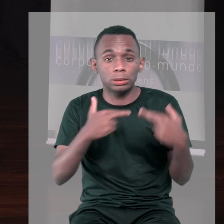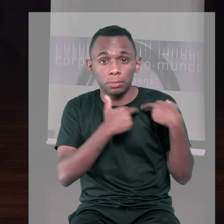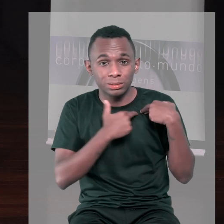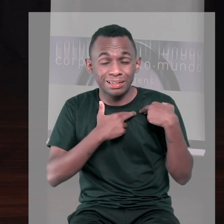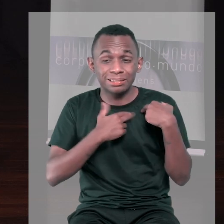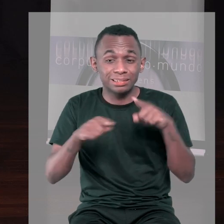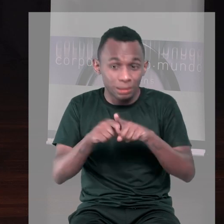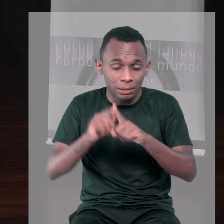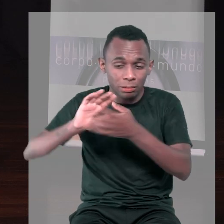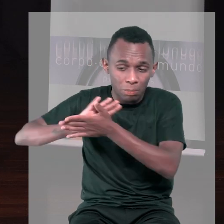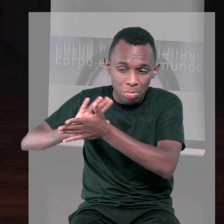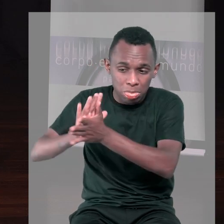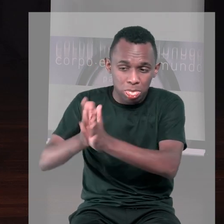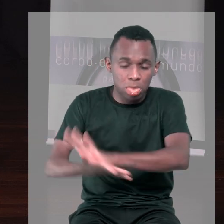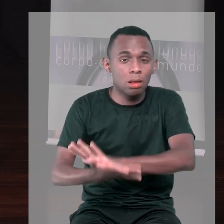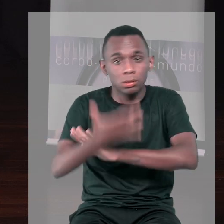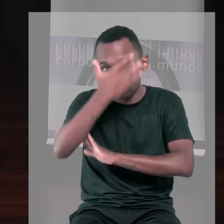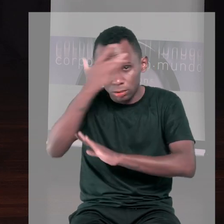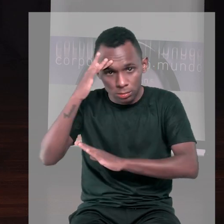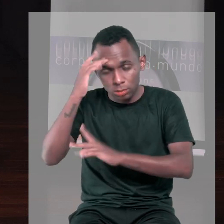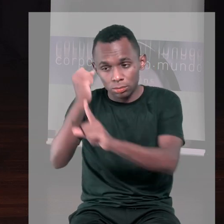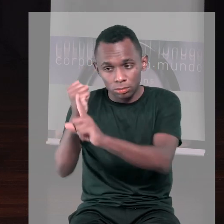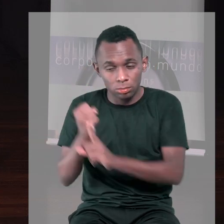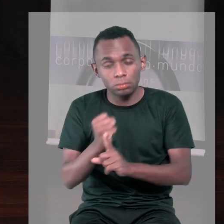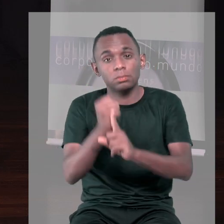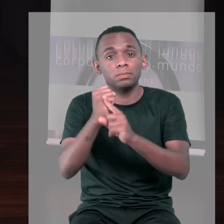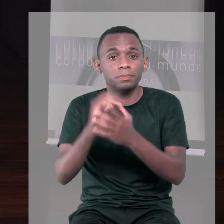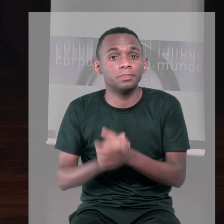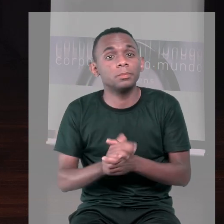ponto de vista, essa colaboração